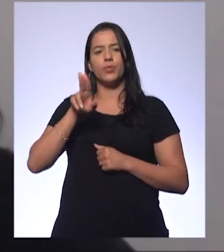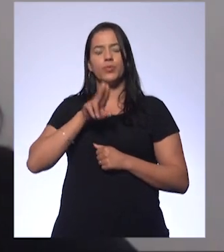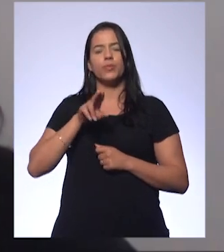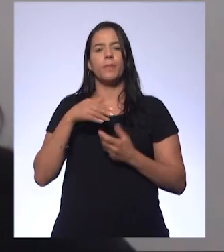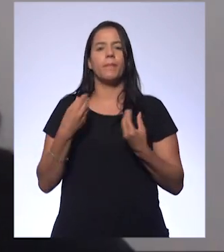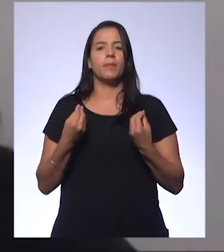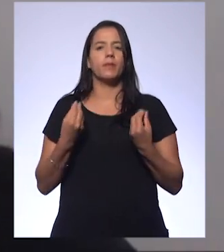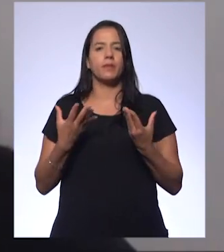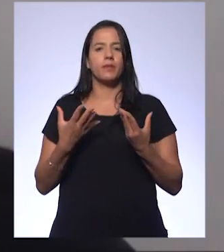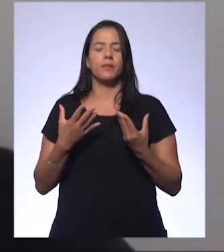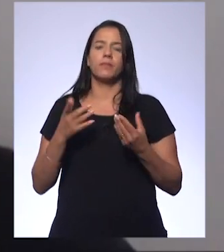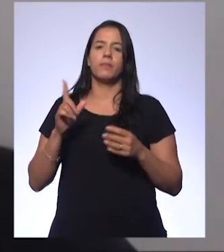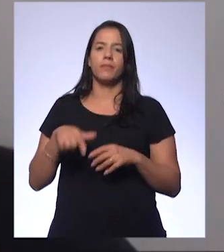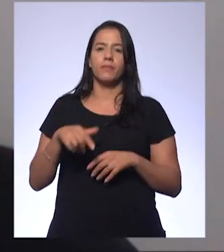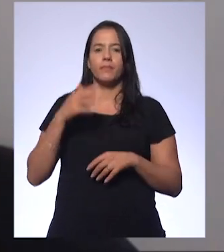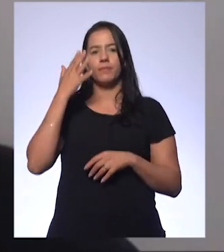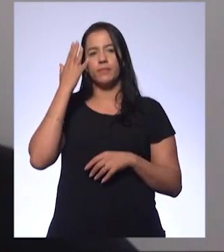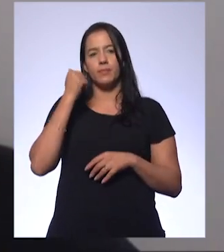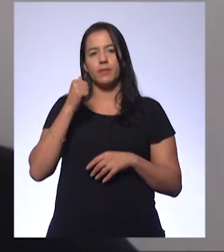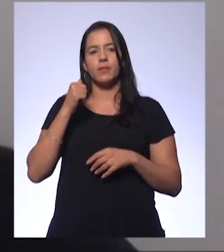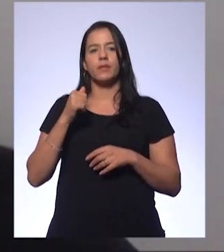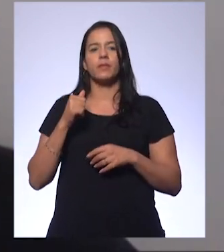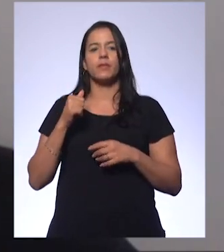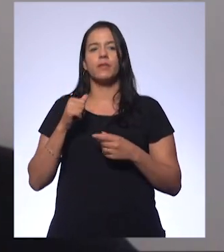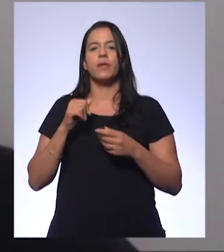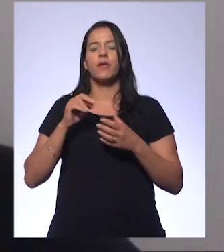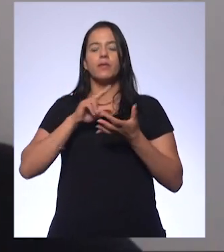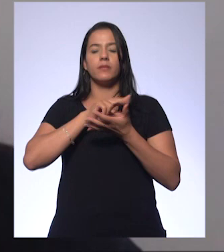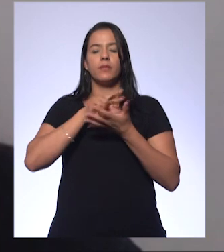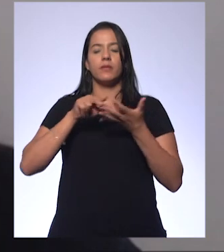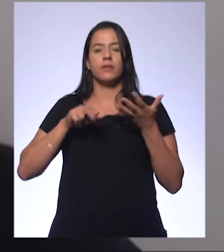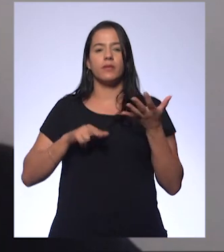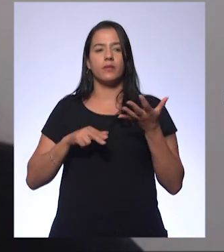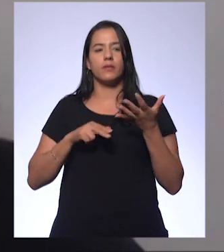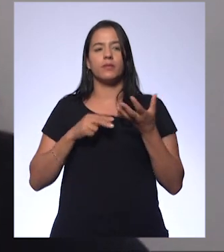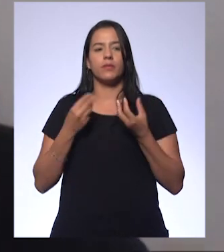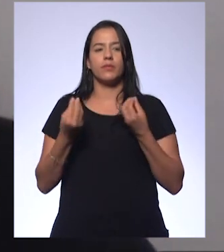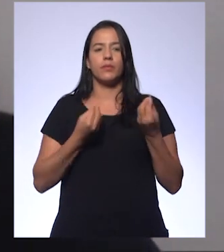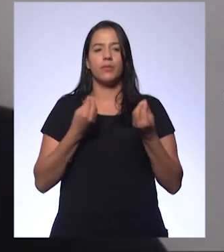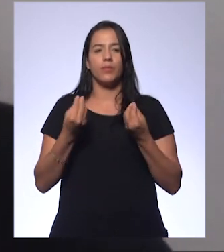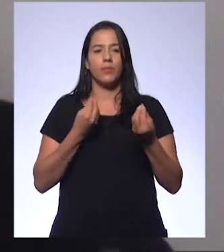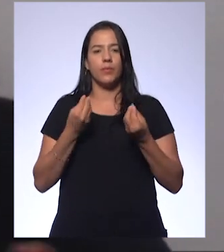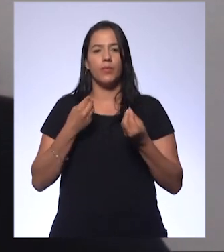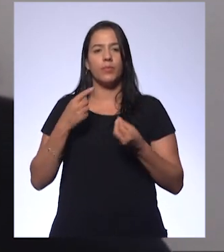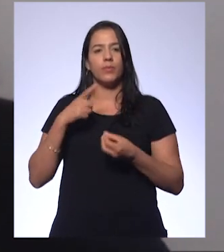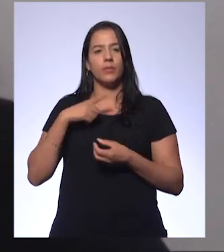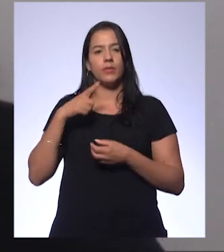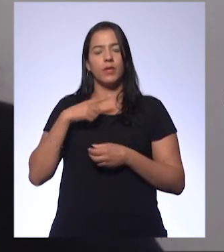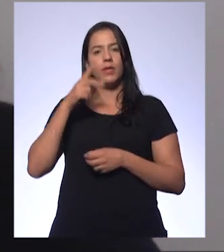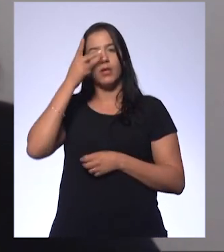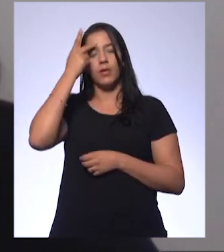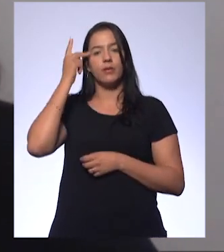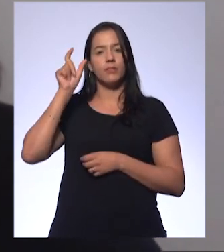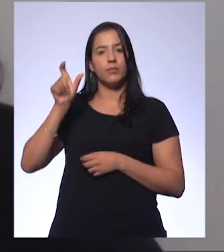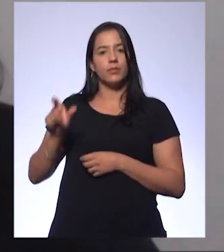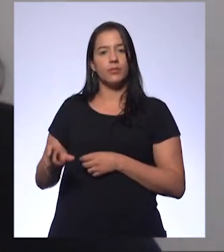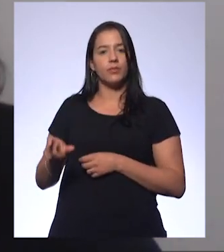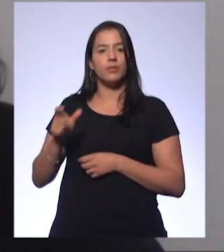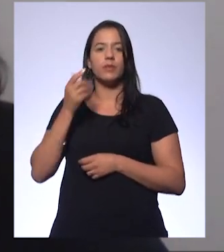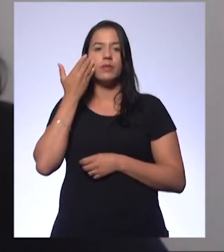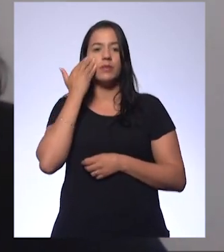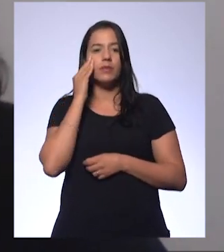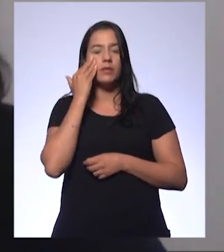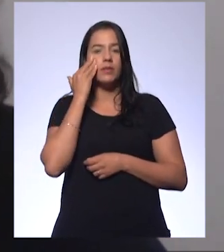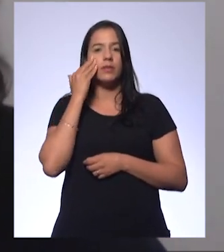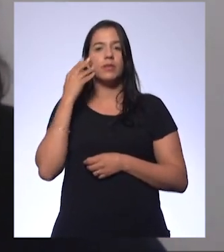saber algumas características, como que essas características estão se manifestando ali naquela pessoa, né? Então, entender como